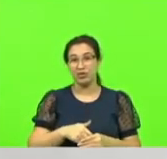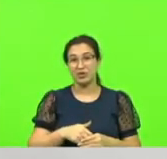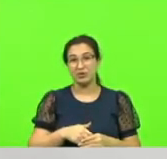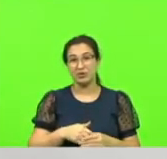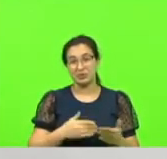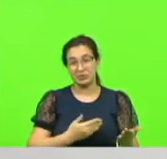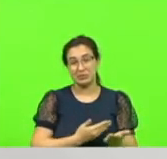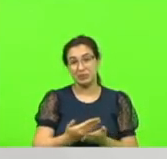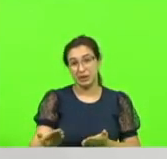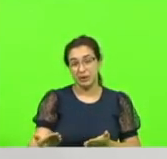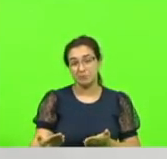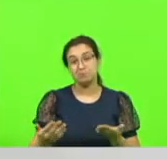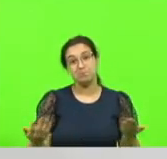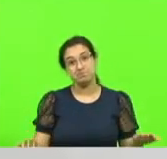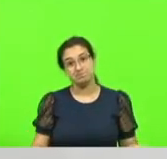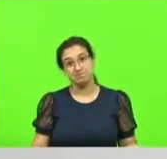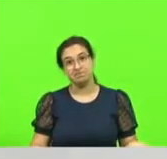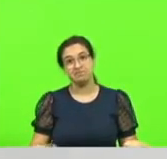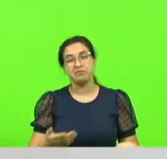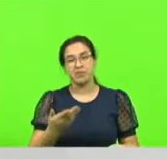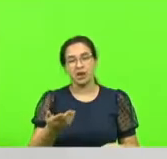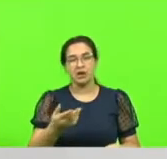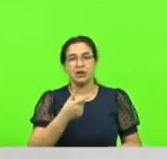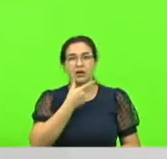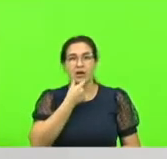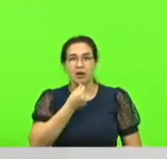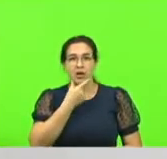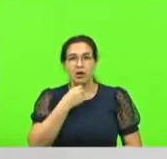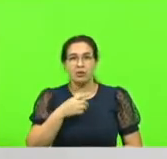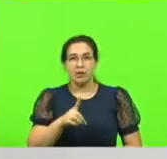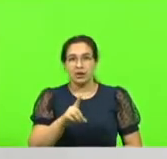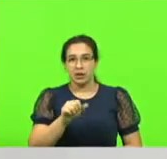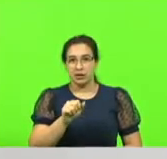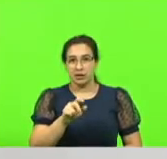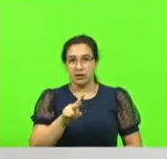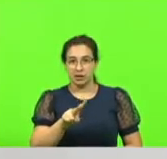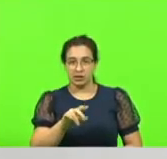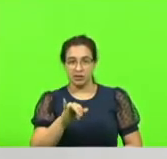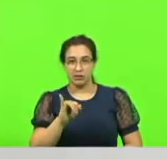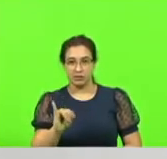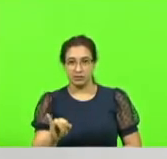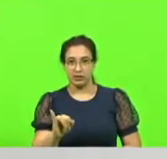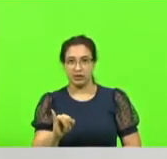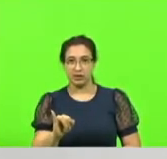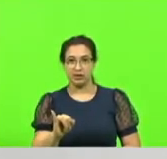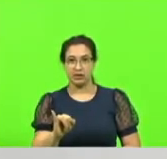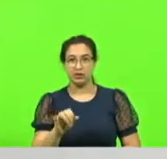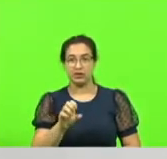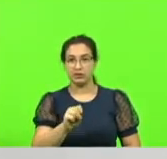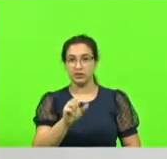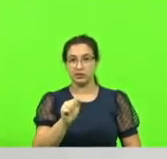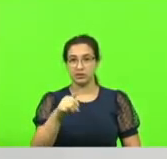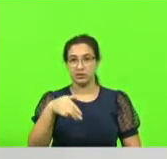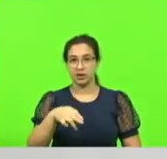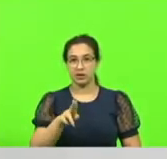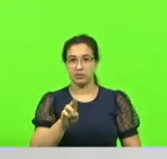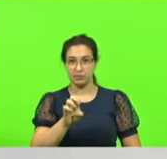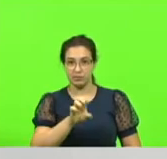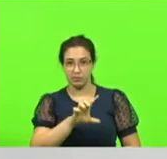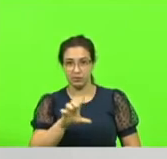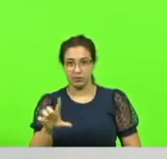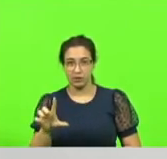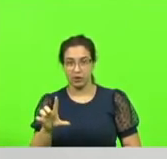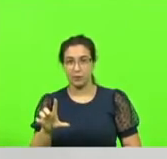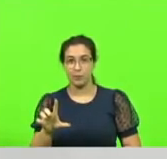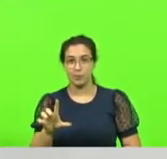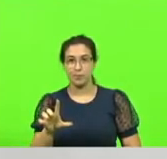Pois esse cidadão chamado Davi Alcolumbre, Davi Samuel Alcolumbre